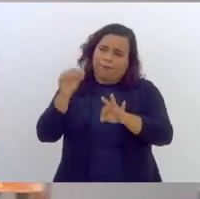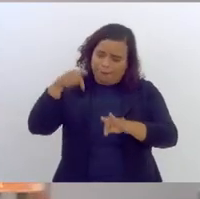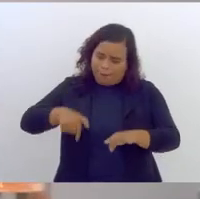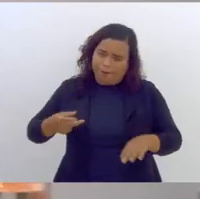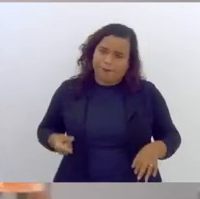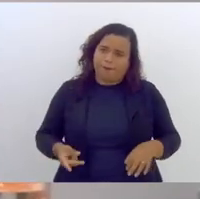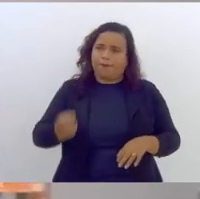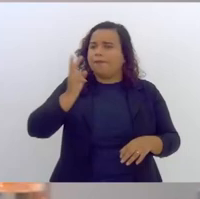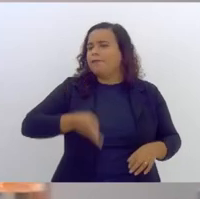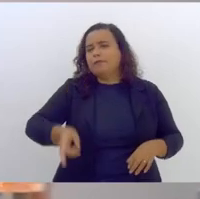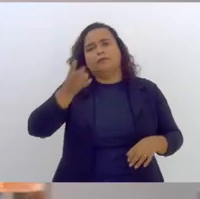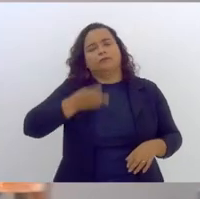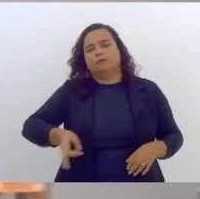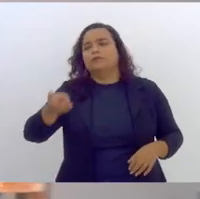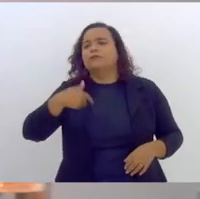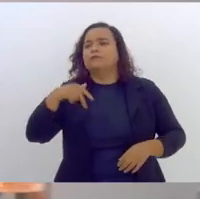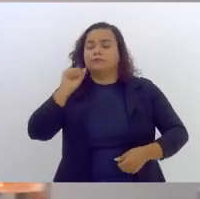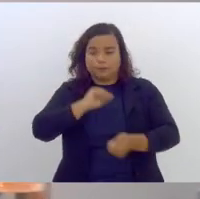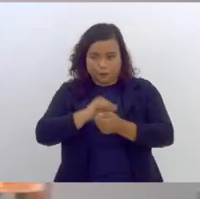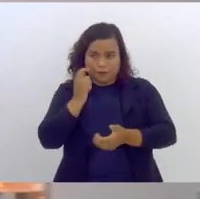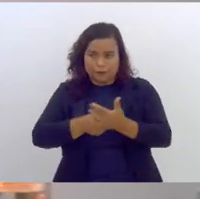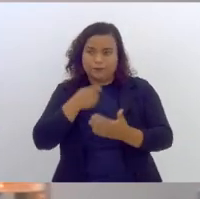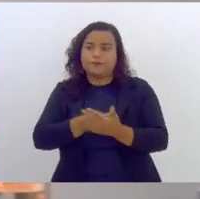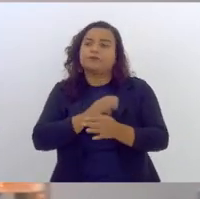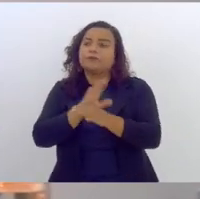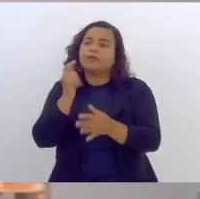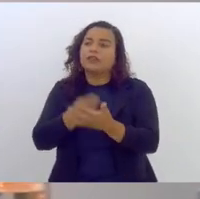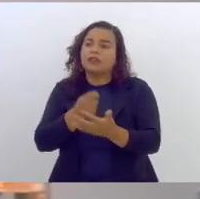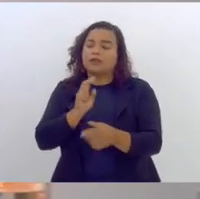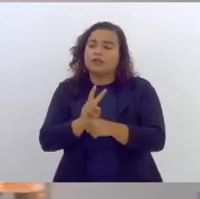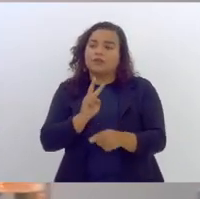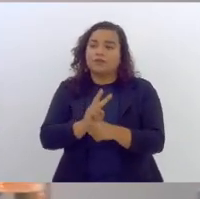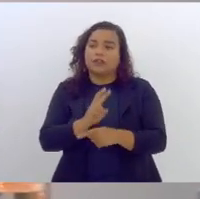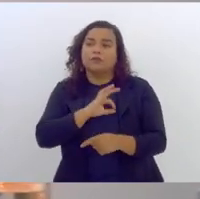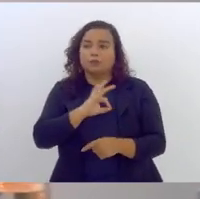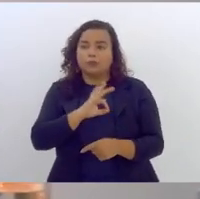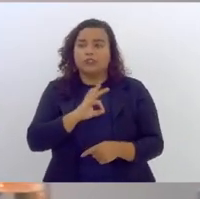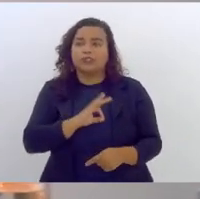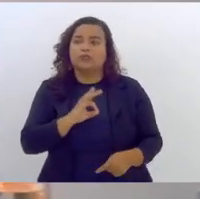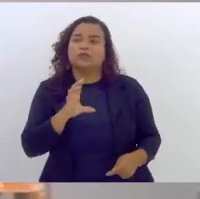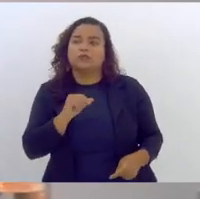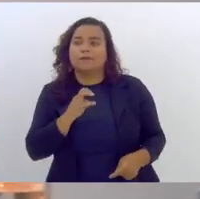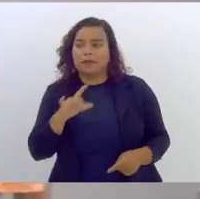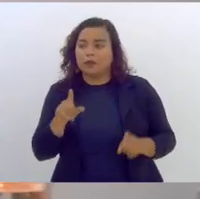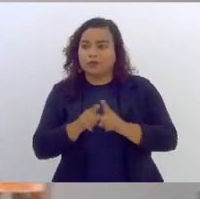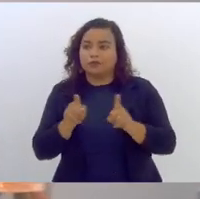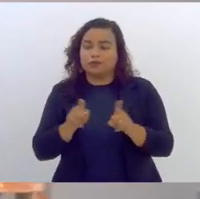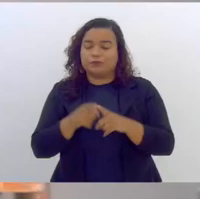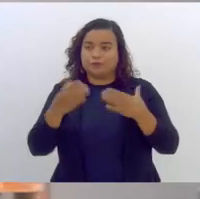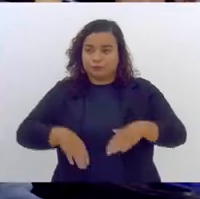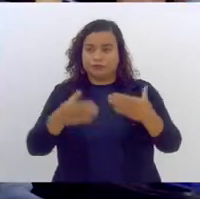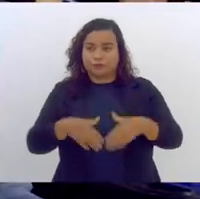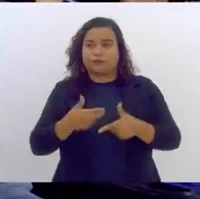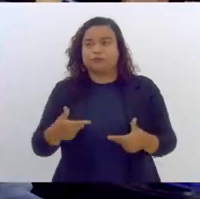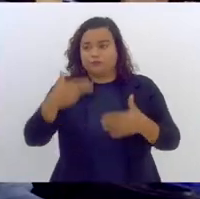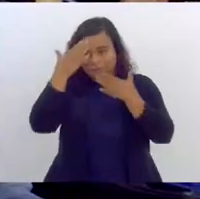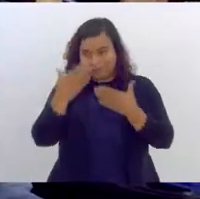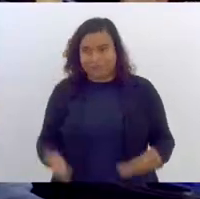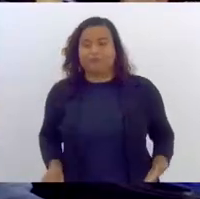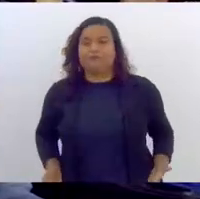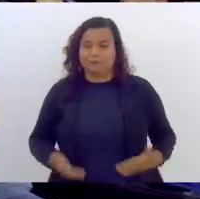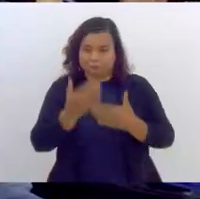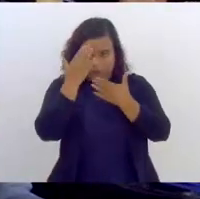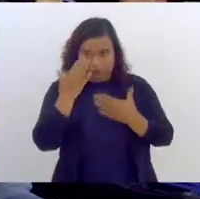como sempre foi pode contar com a minha luta em defesa da Polícia Civil e dos concursos públicos Muito obrigado obrigado